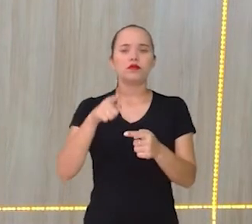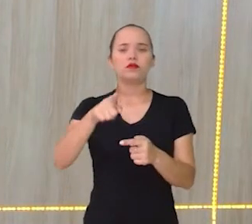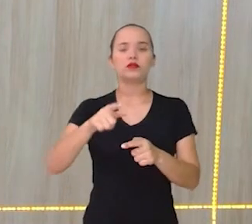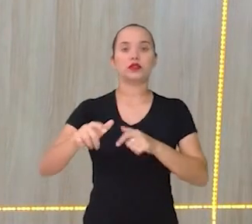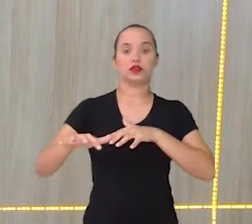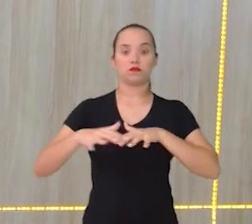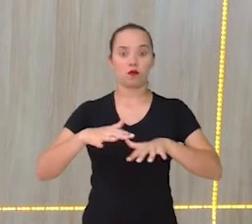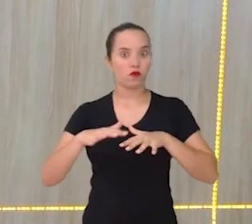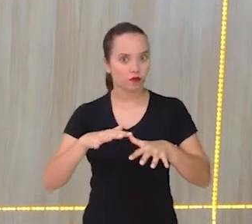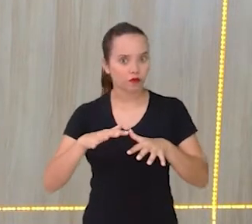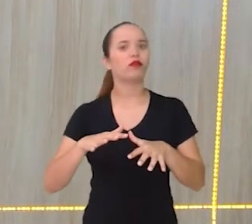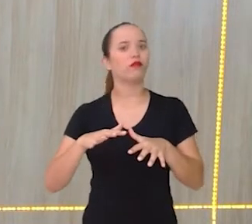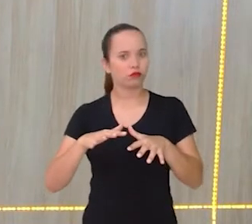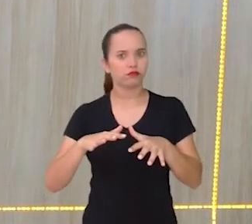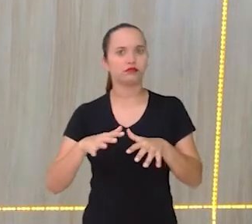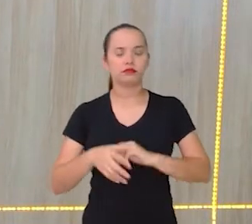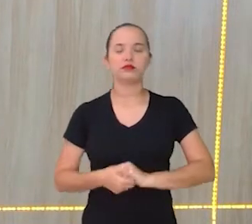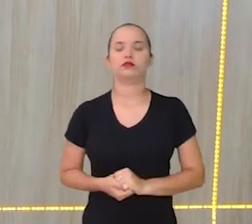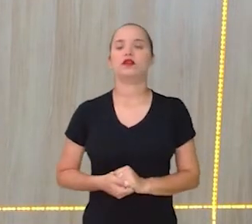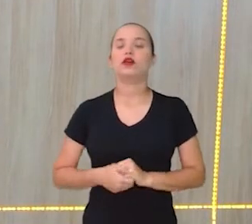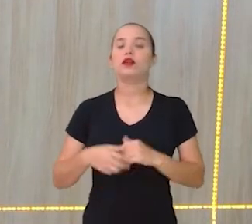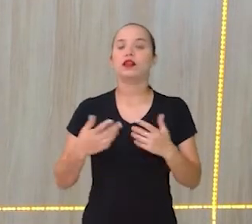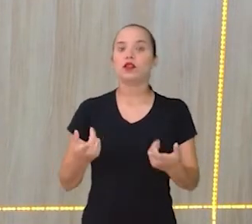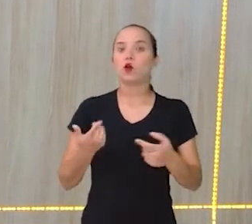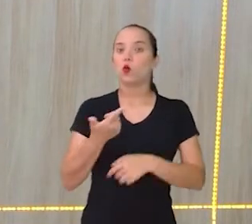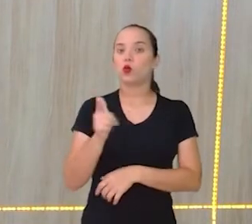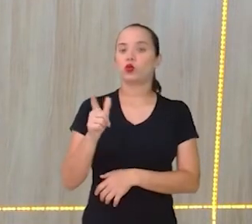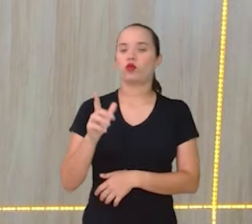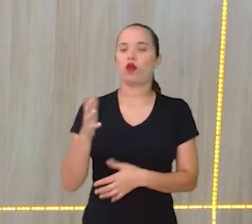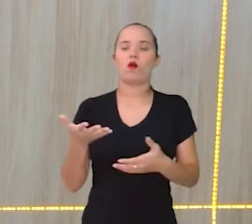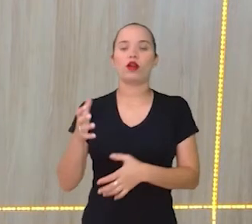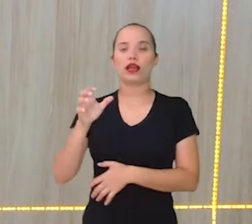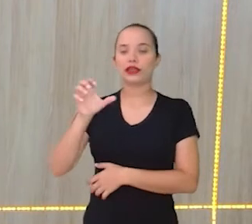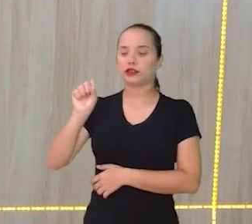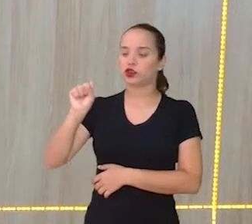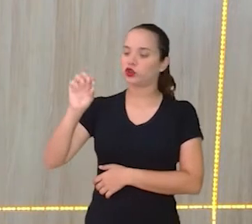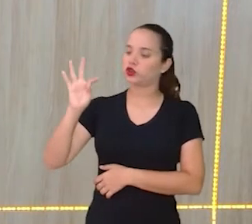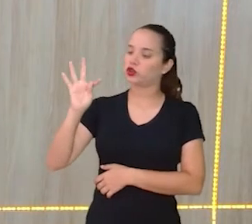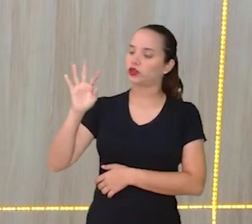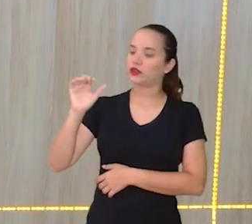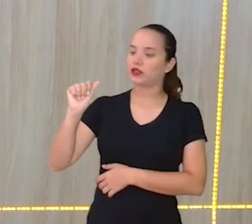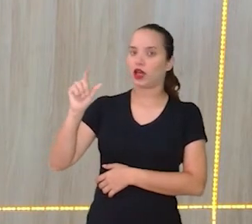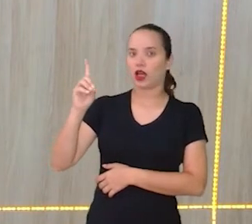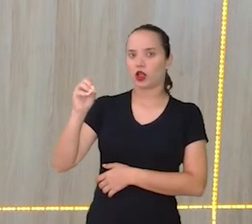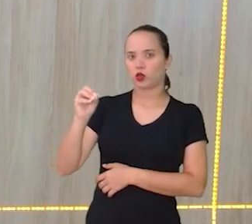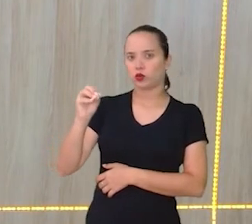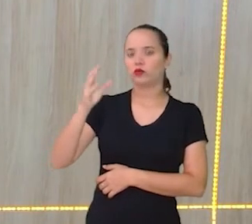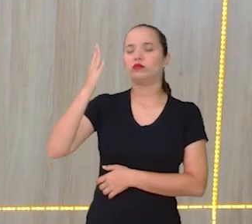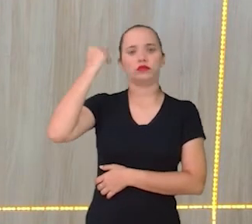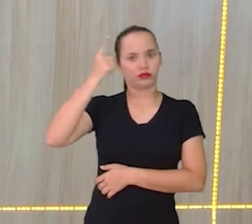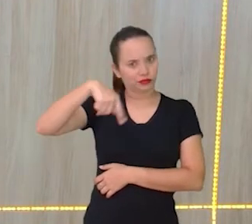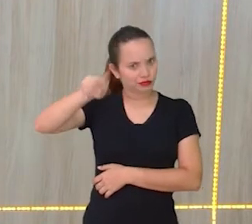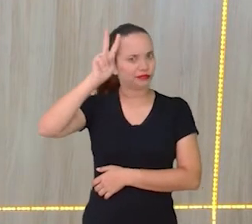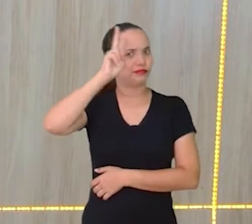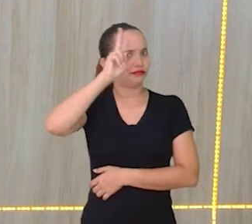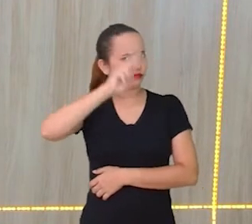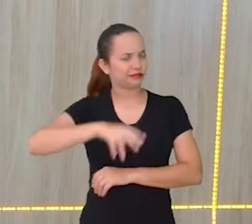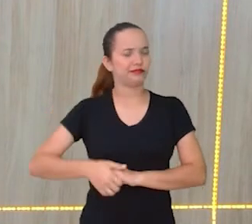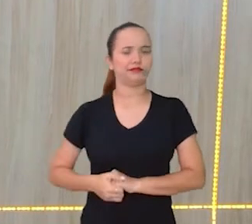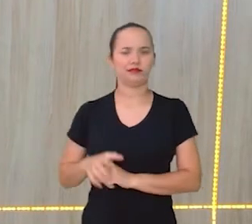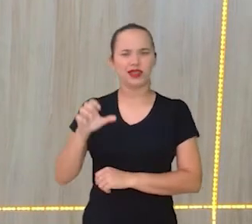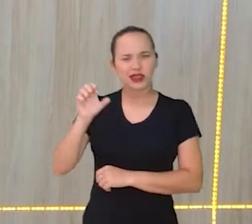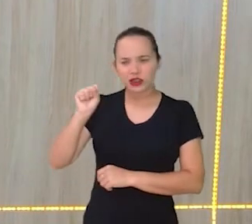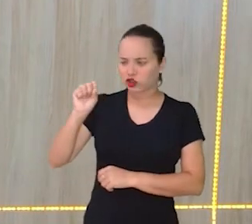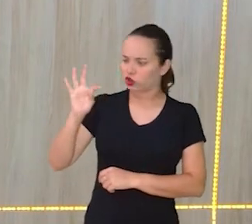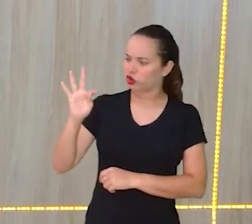palavrinhas são verbos. Estado, tenho certeza que você lembra, se você assistiu a aula ontem, você lembra sim. Estado, será